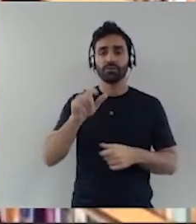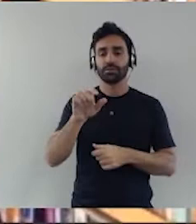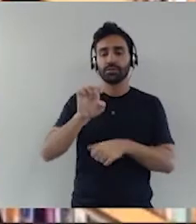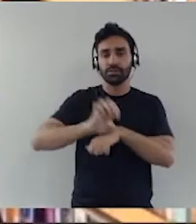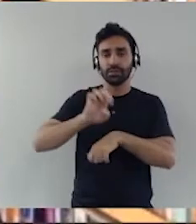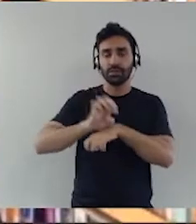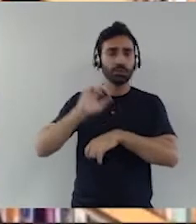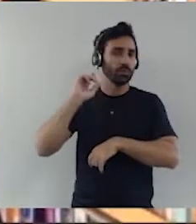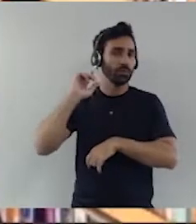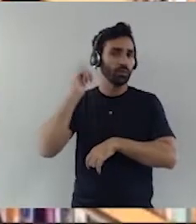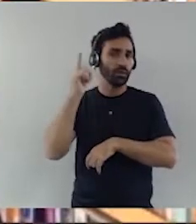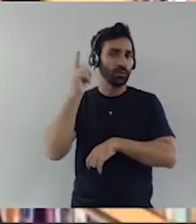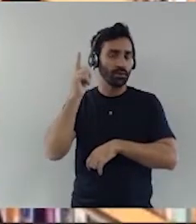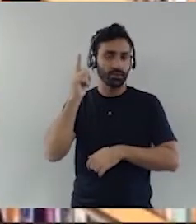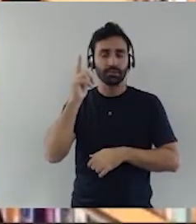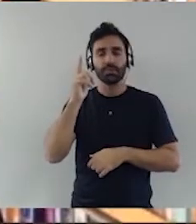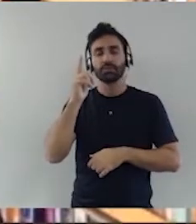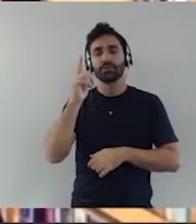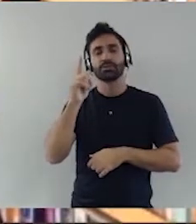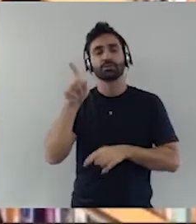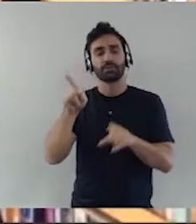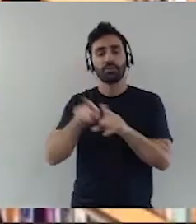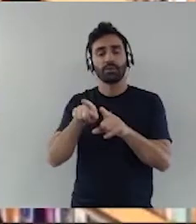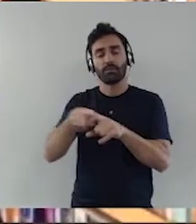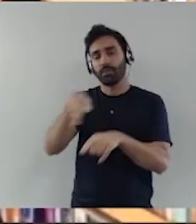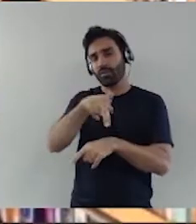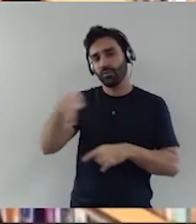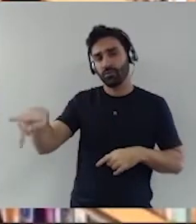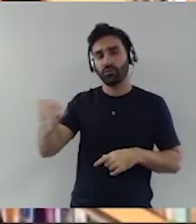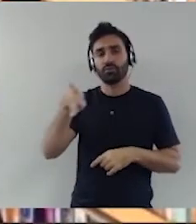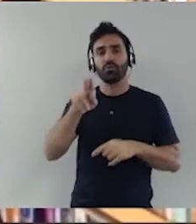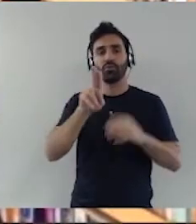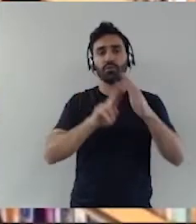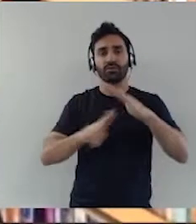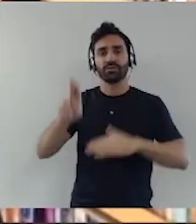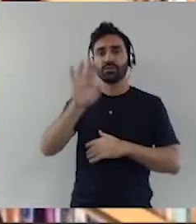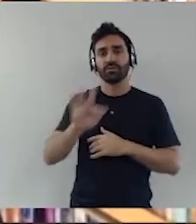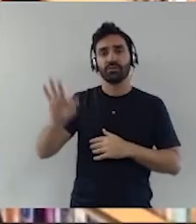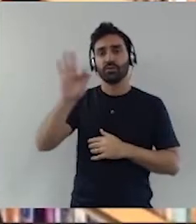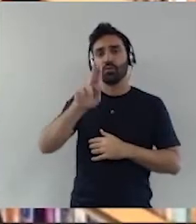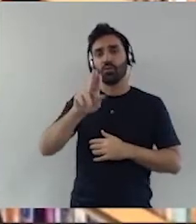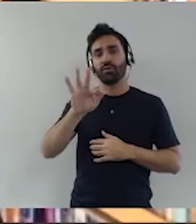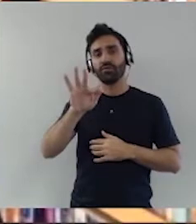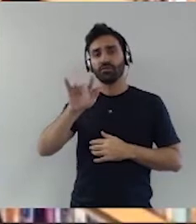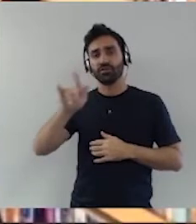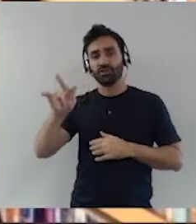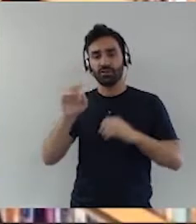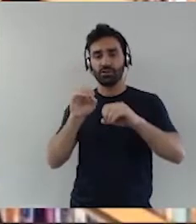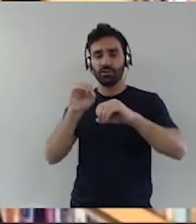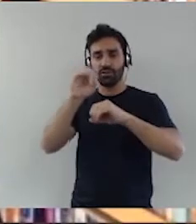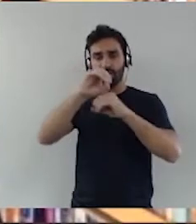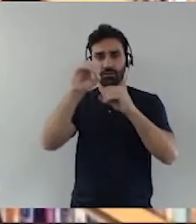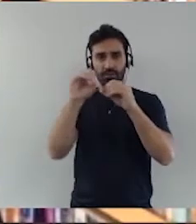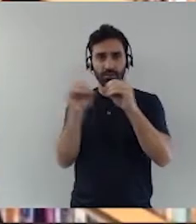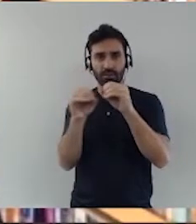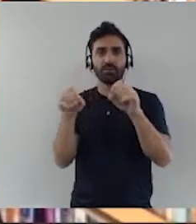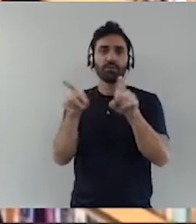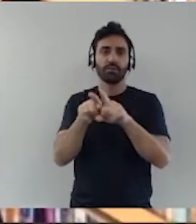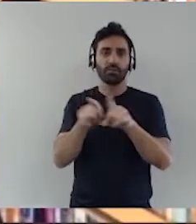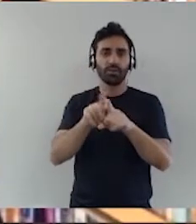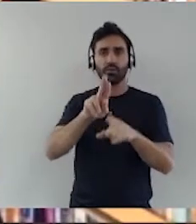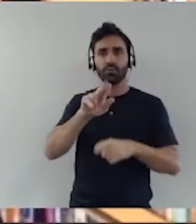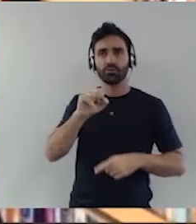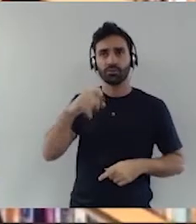Goiás, né, TCM Goiás, professor da Universidade Federal de Goiás, UFG, doutor em Direito do Estado pela USP